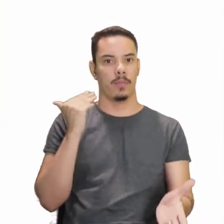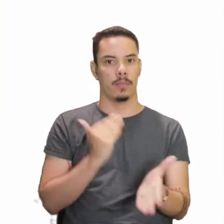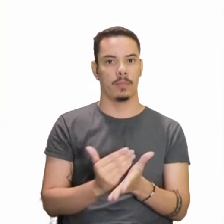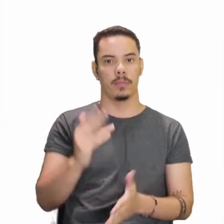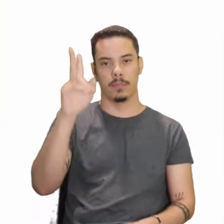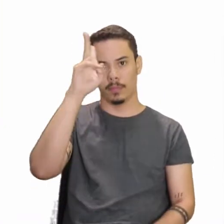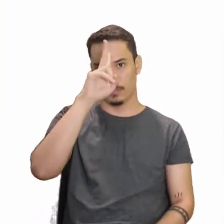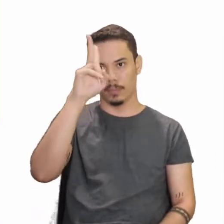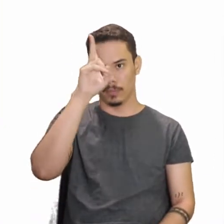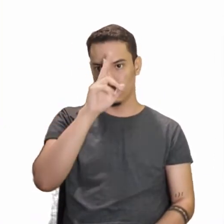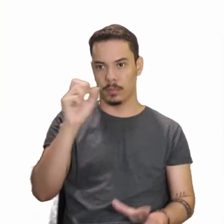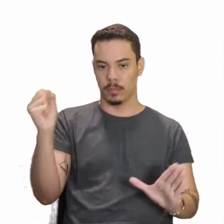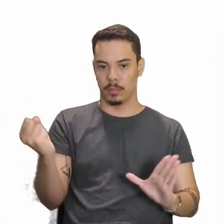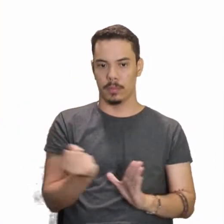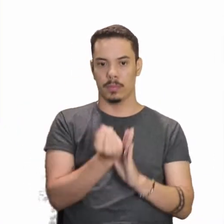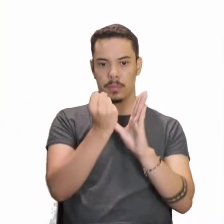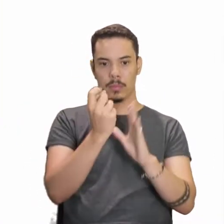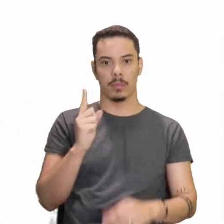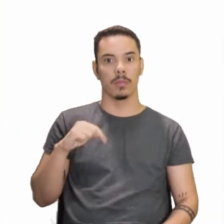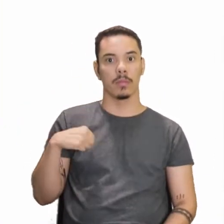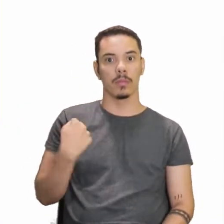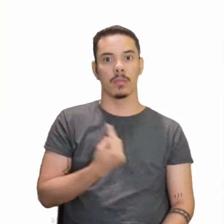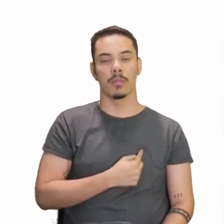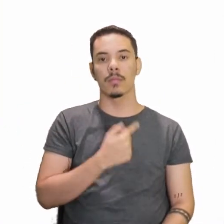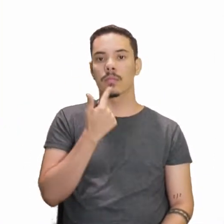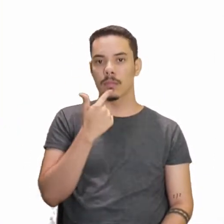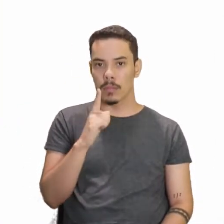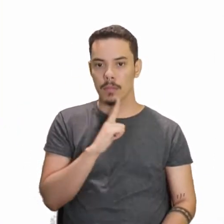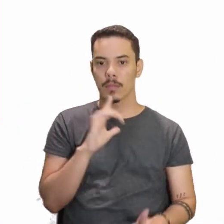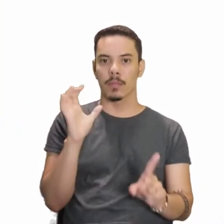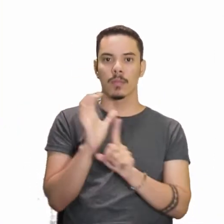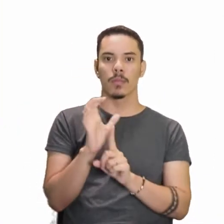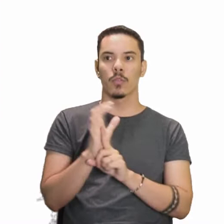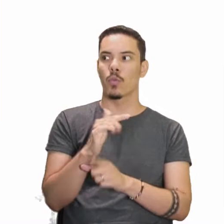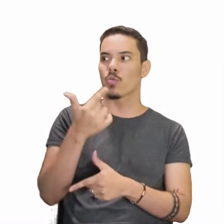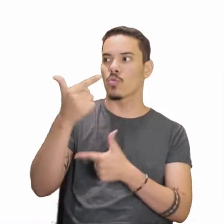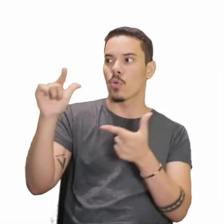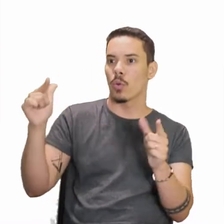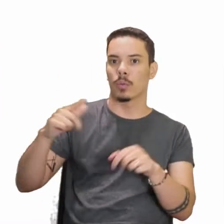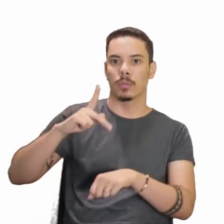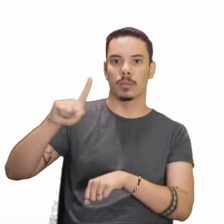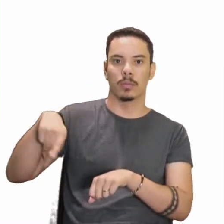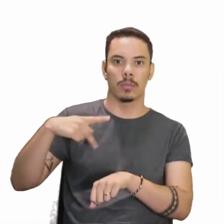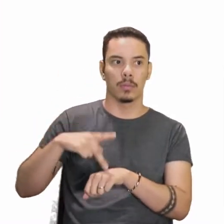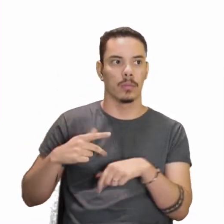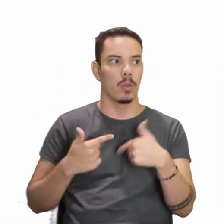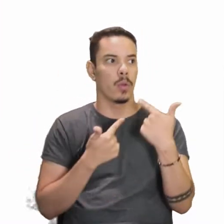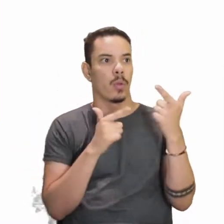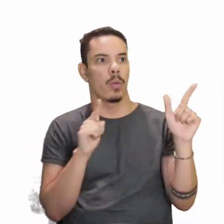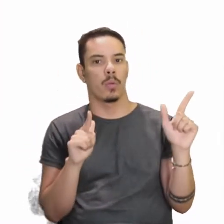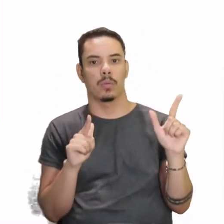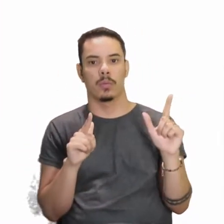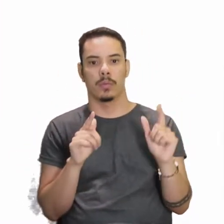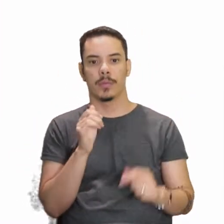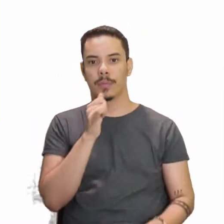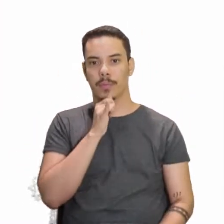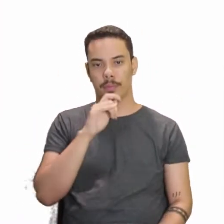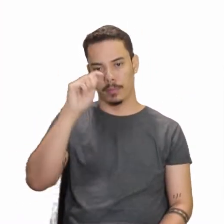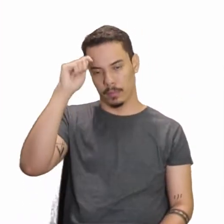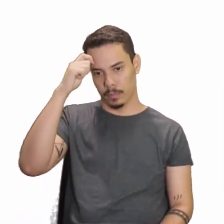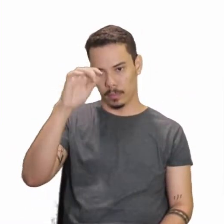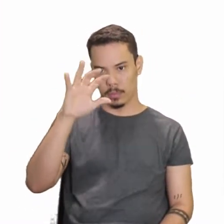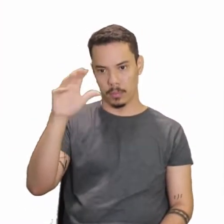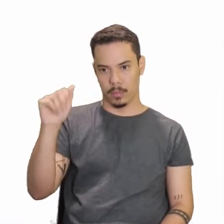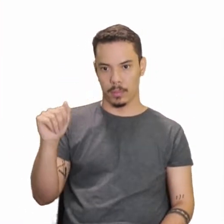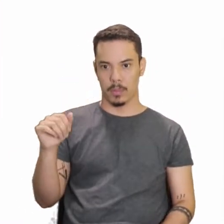história, o registro que a nossa língua ela tem influência de outros países, de outros povos, né? Exatamente. Por exemplo, o africano, abadá,